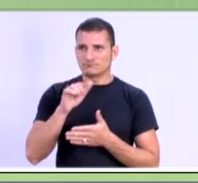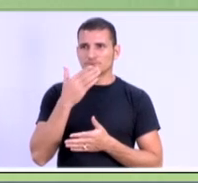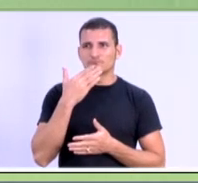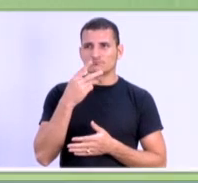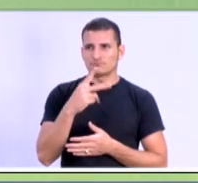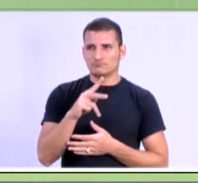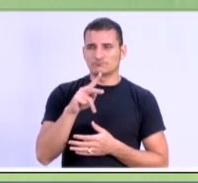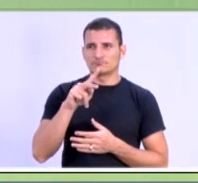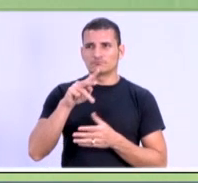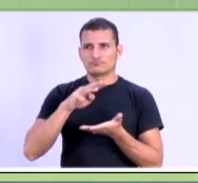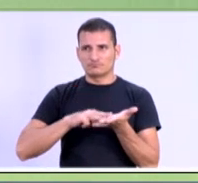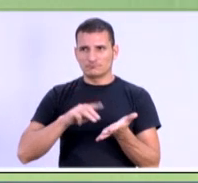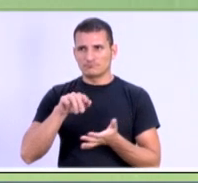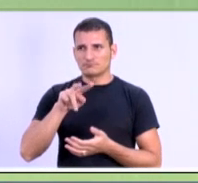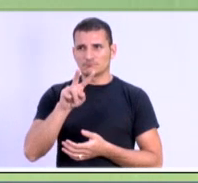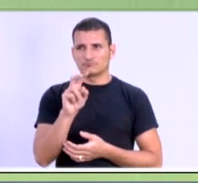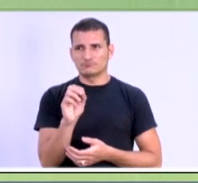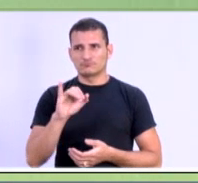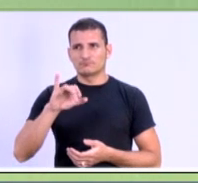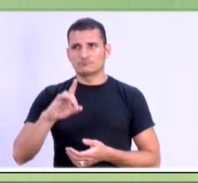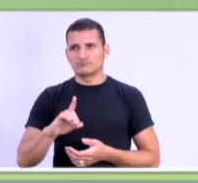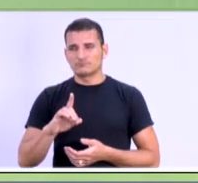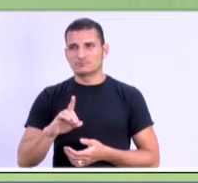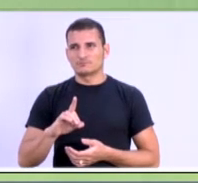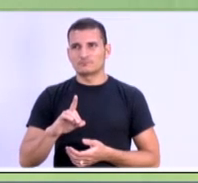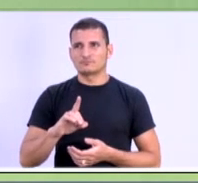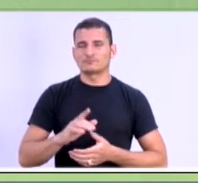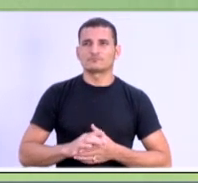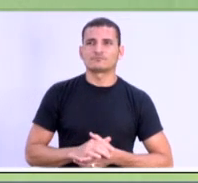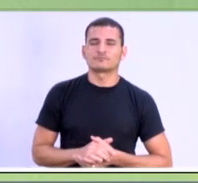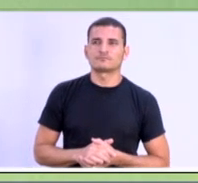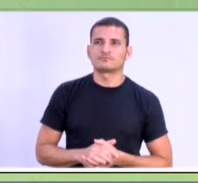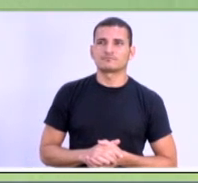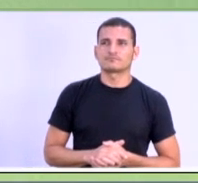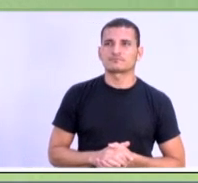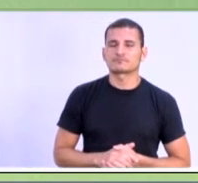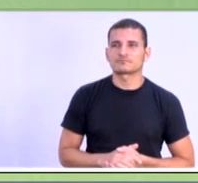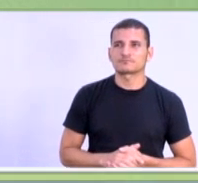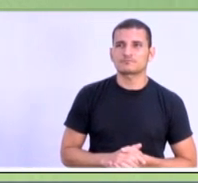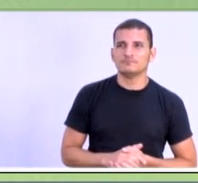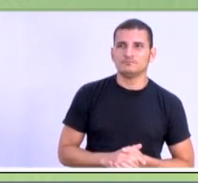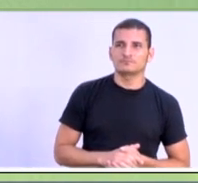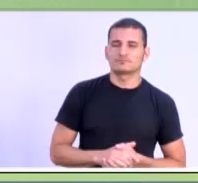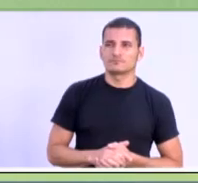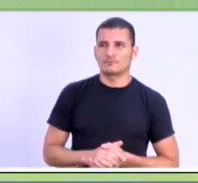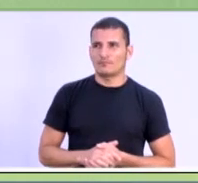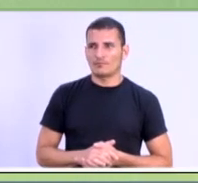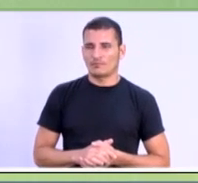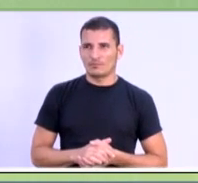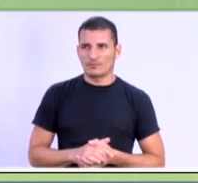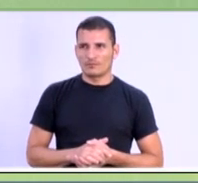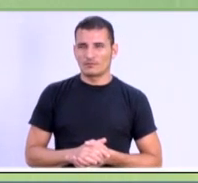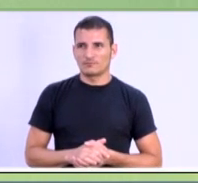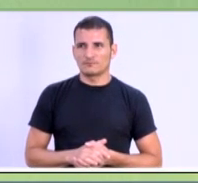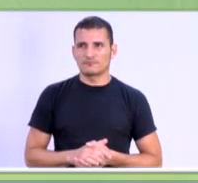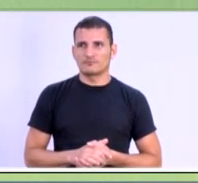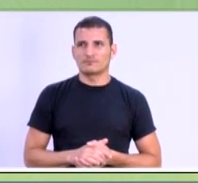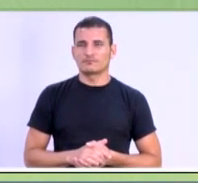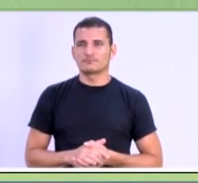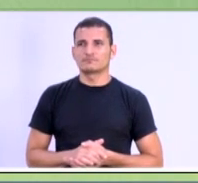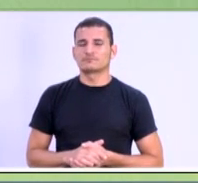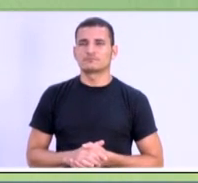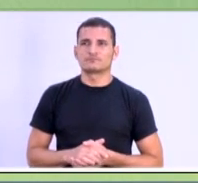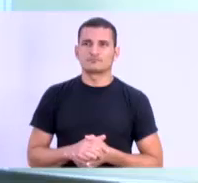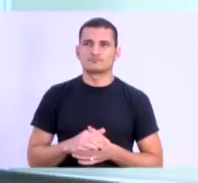método, no caso, é void. Então, gente, na programação estruturada a gente tinha